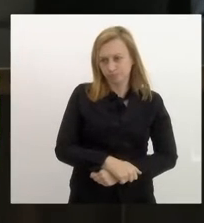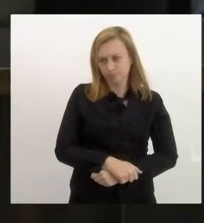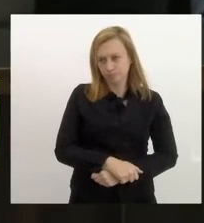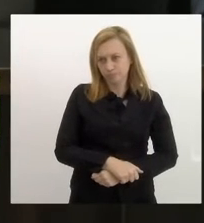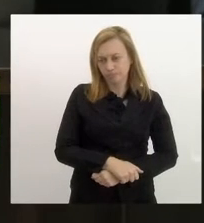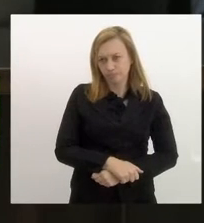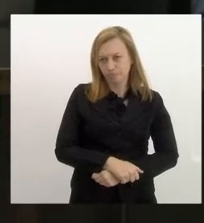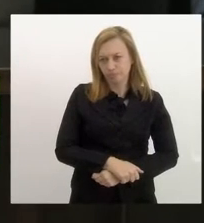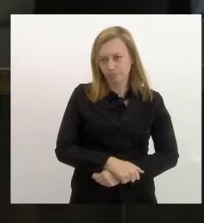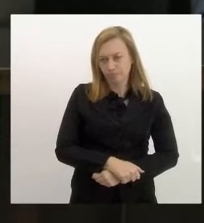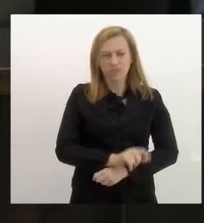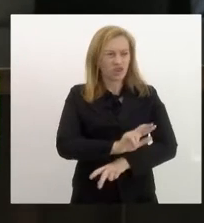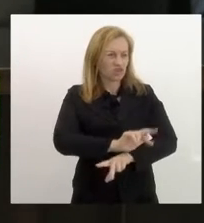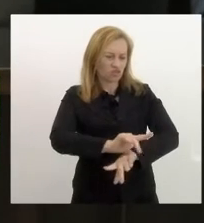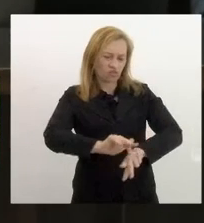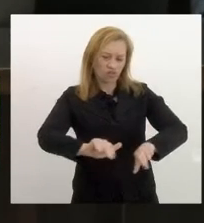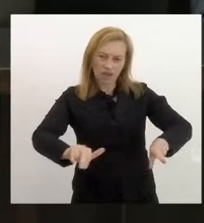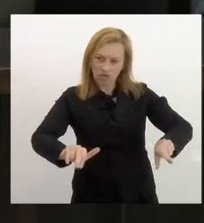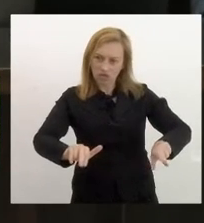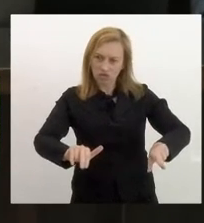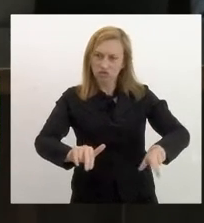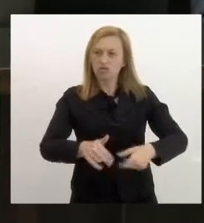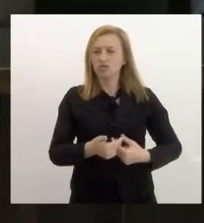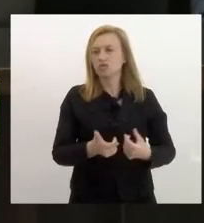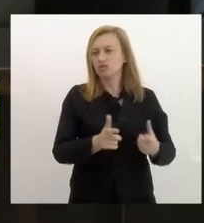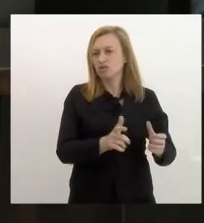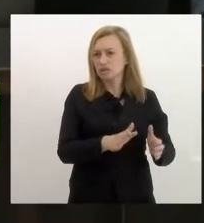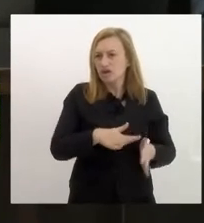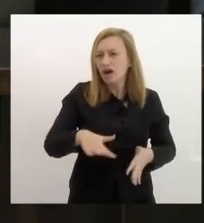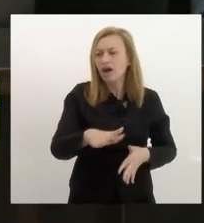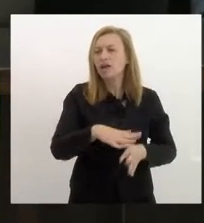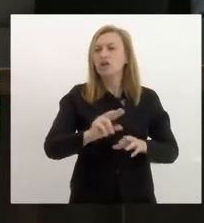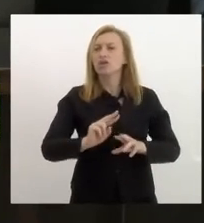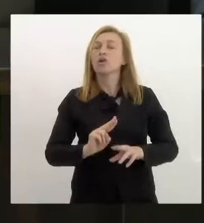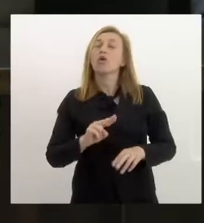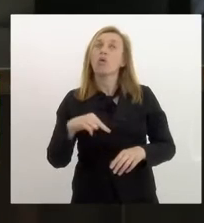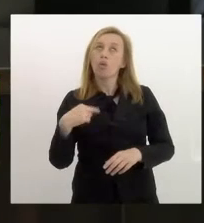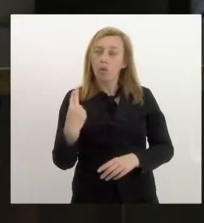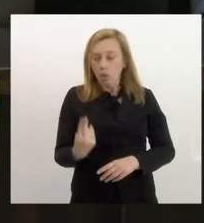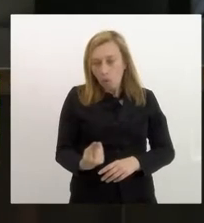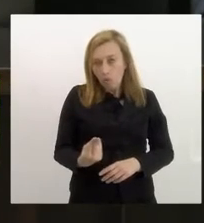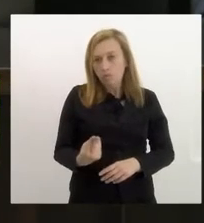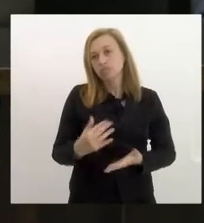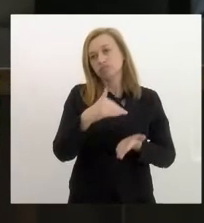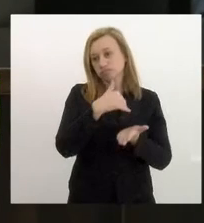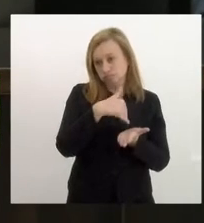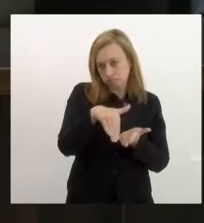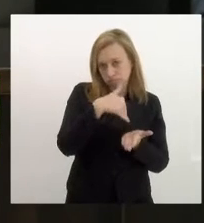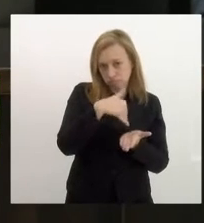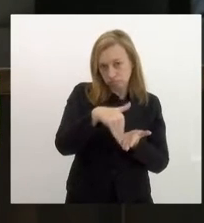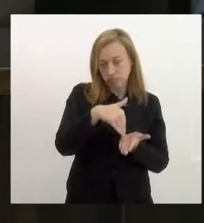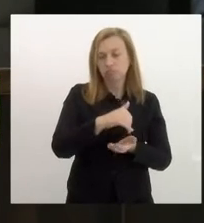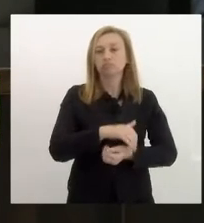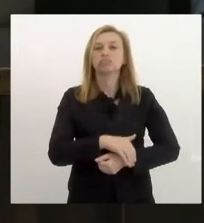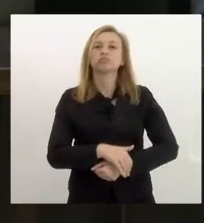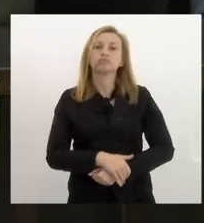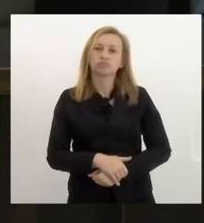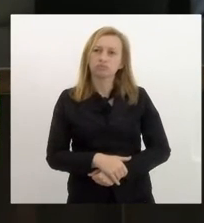das mais diversas pastas ou até mesmo os secretários